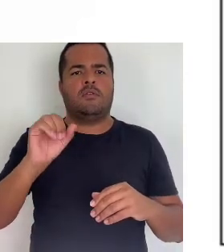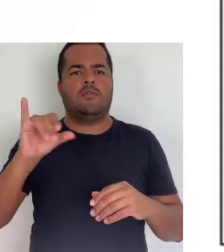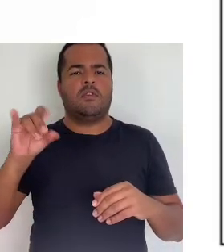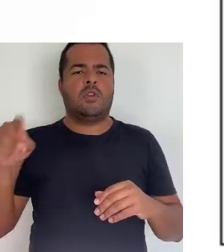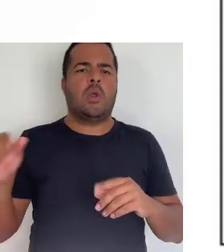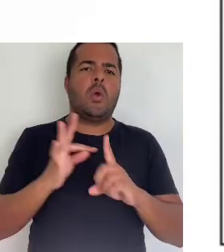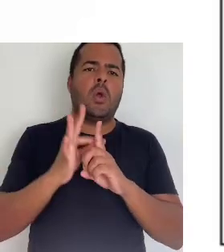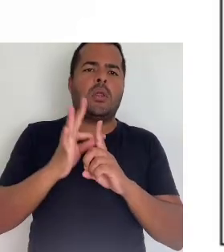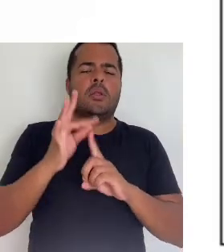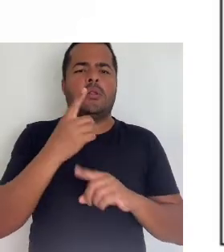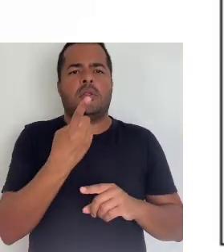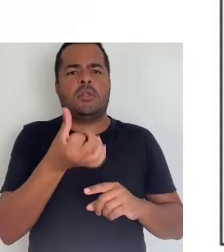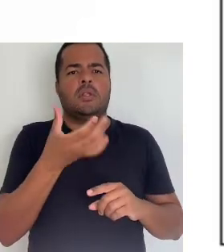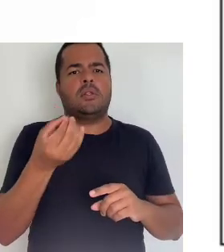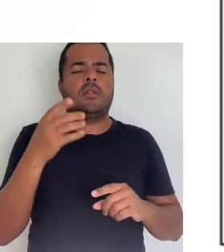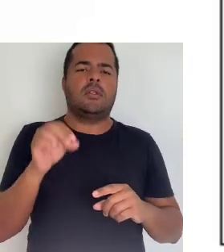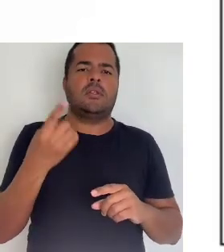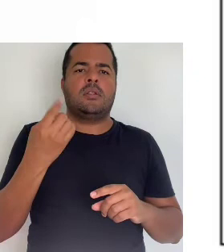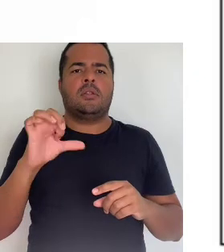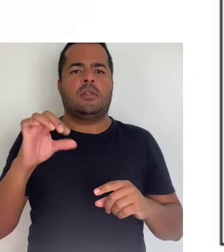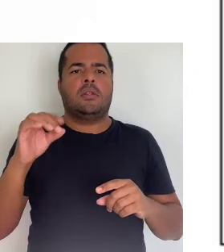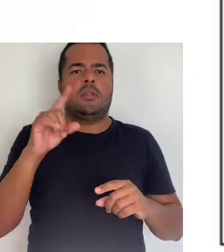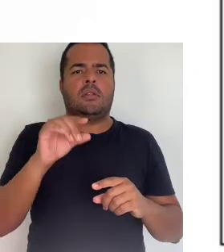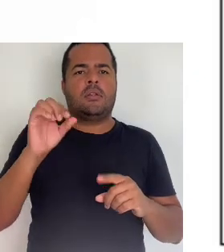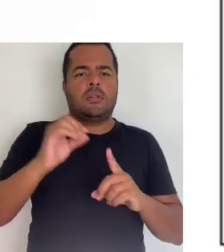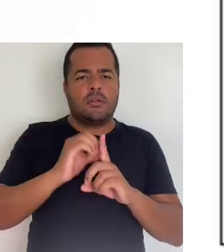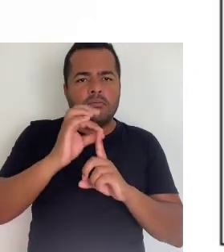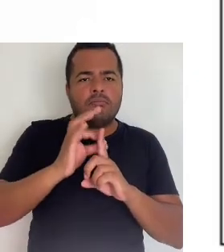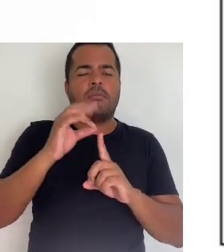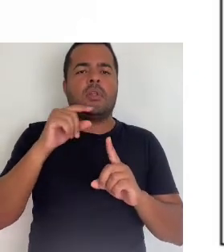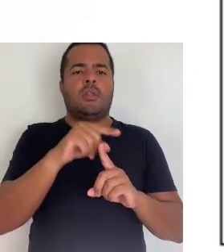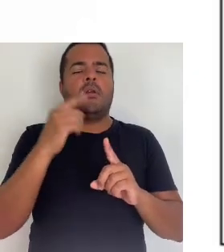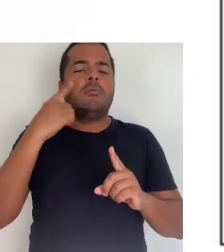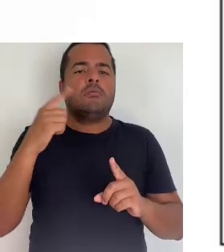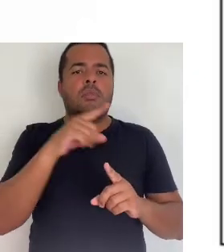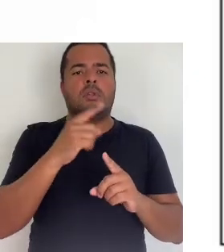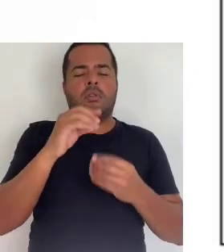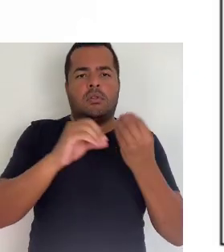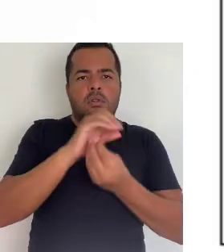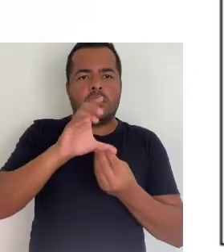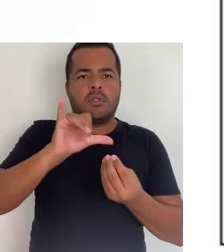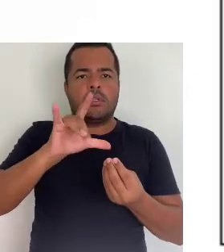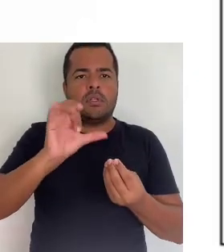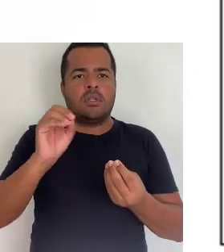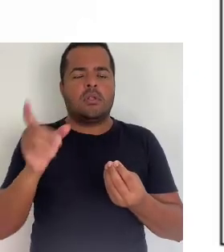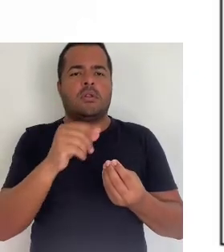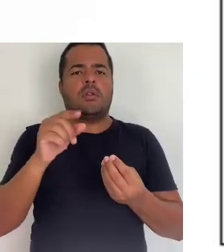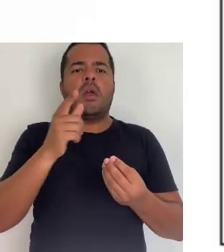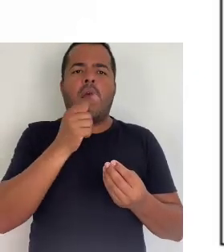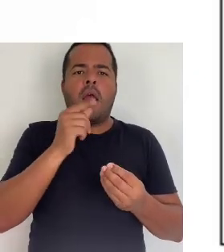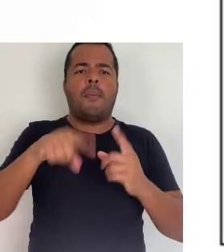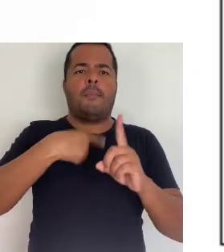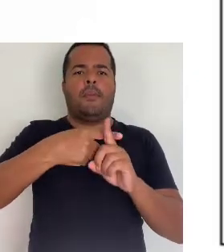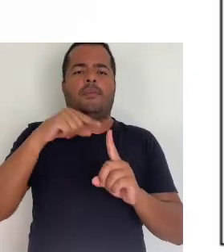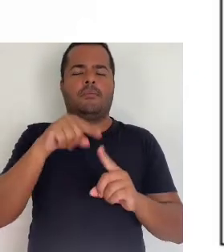fosfórico, a uma temperatura entre 160 a 170 graus, a gente consegue gerar o ciclohexeno mais